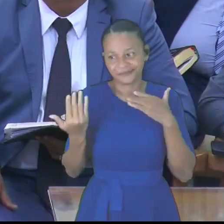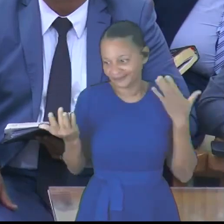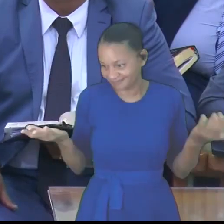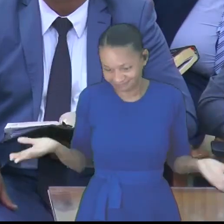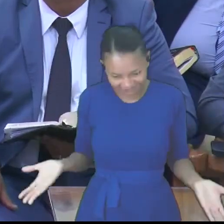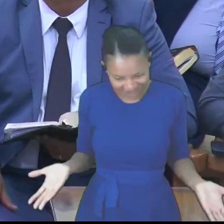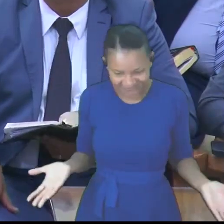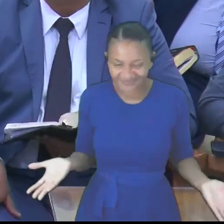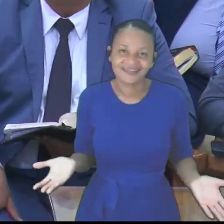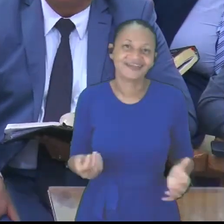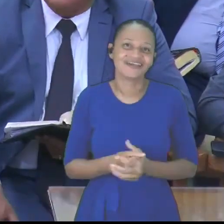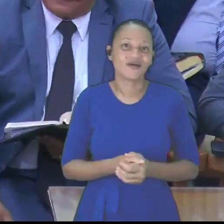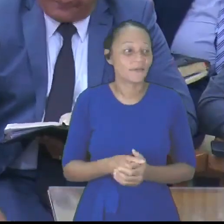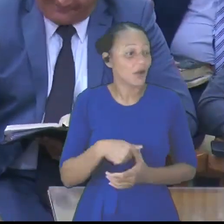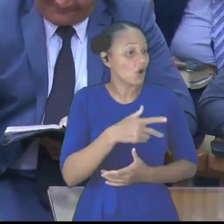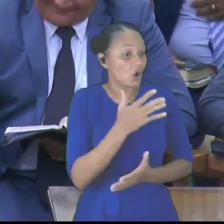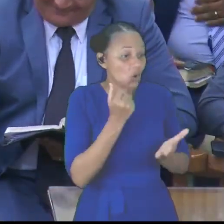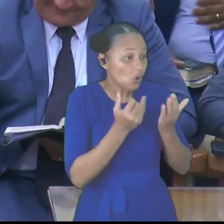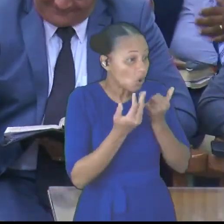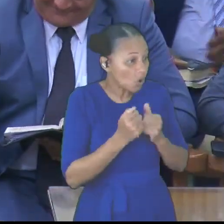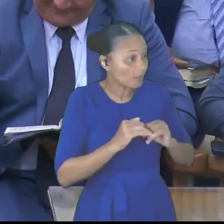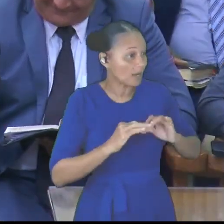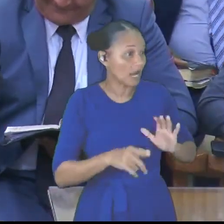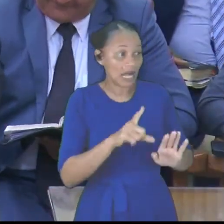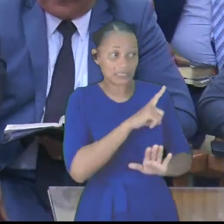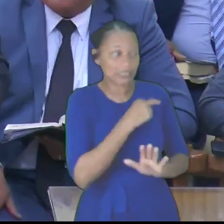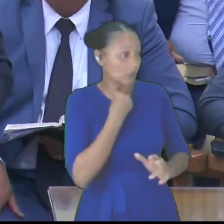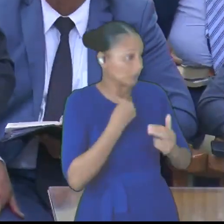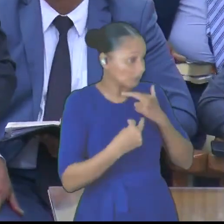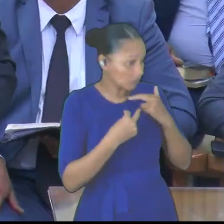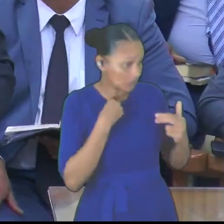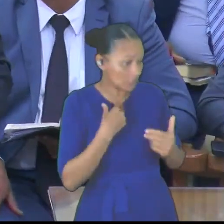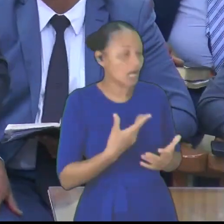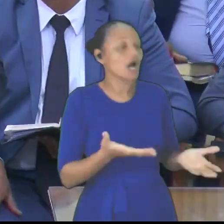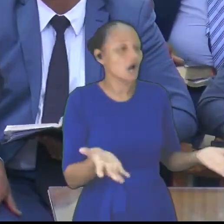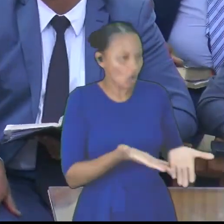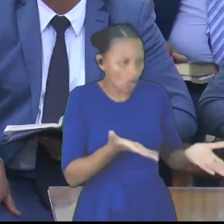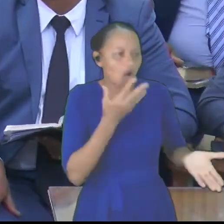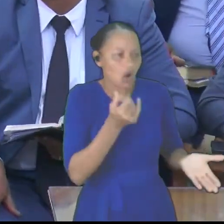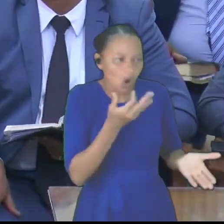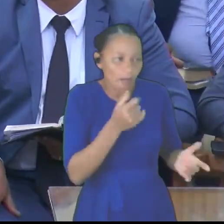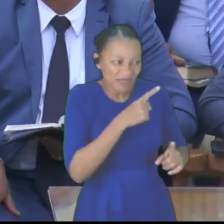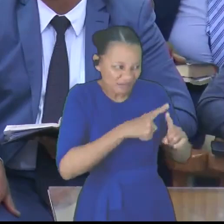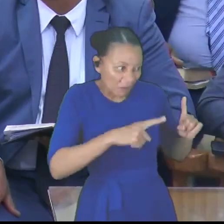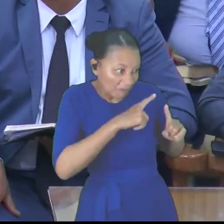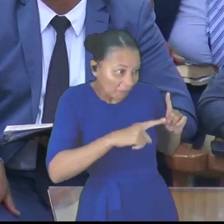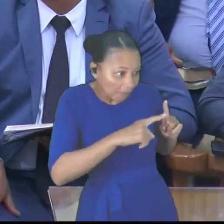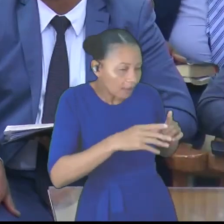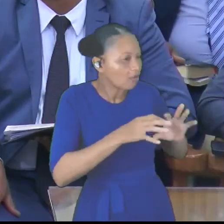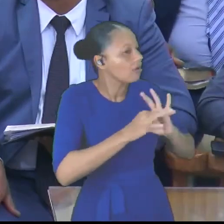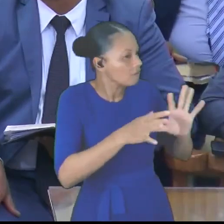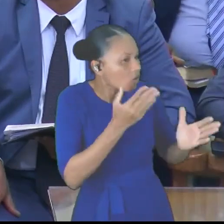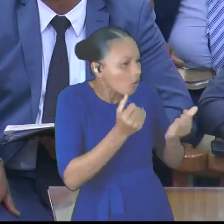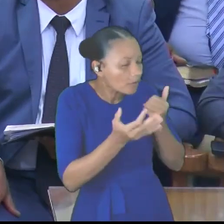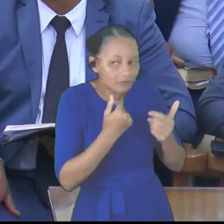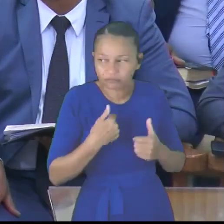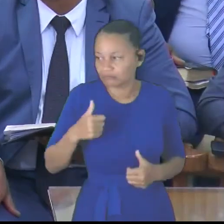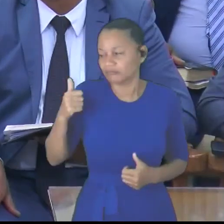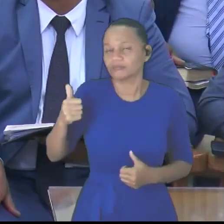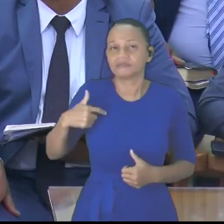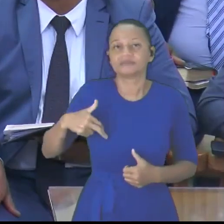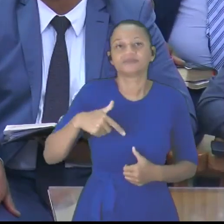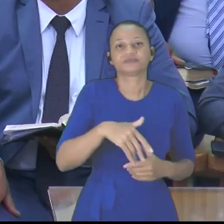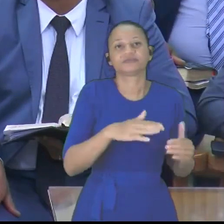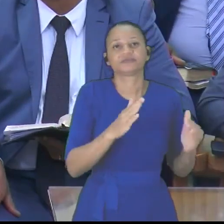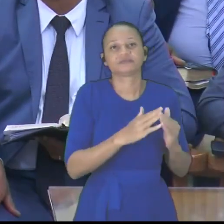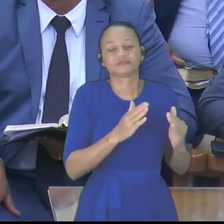pagar. Glória a Deus. Disse: coma tudo que você não podia comer. Coma tudo que você não podia comer. O velho foi para casa. Chegou